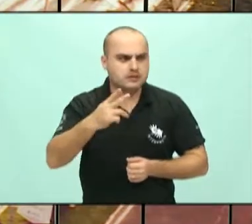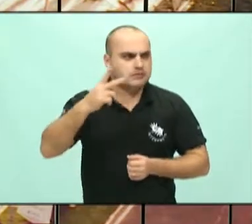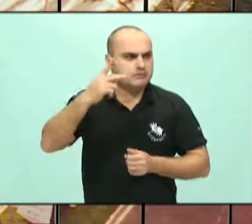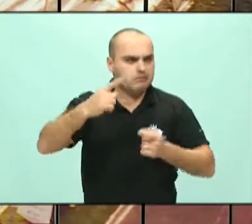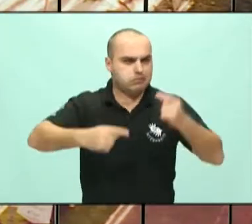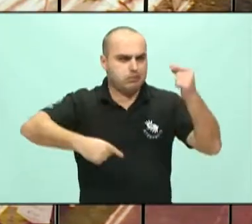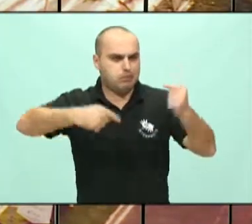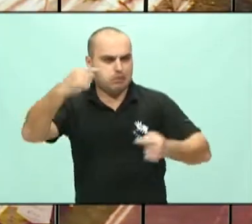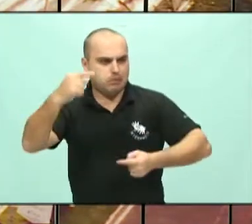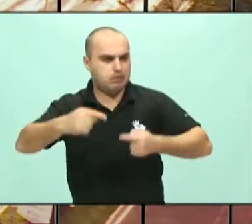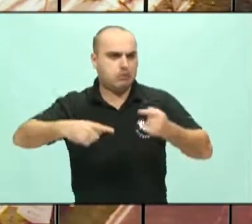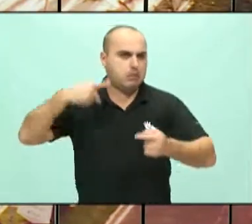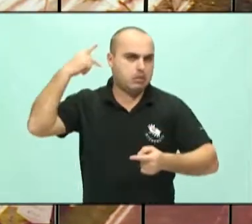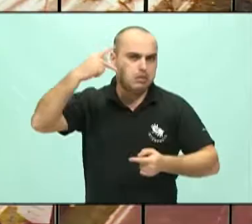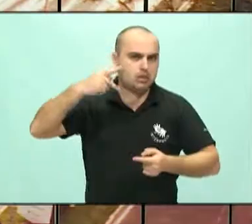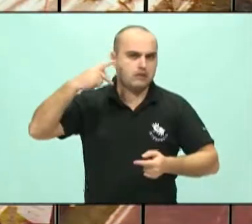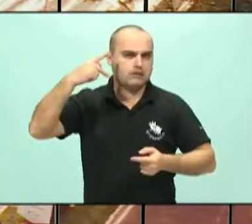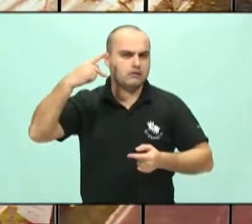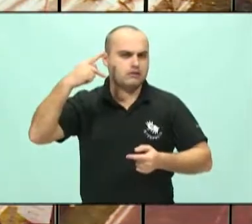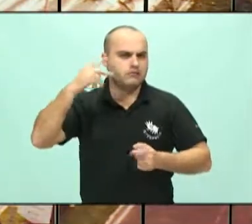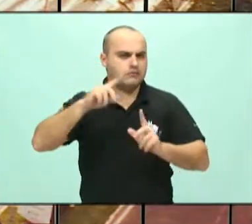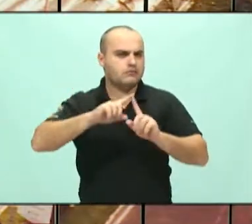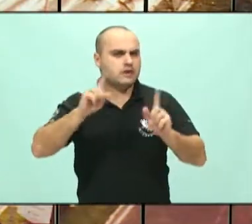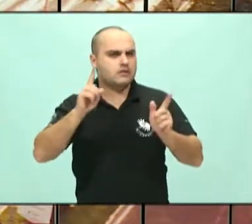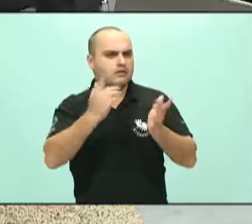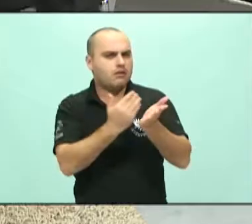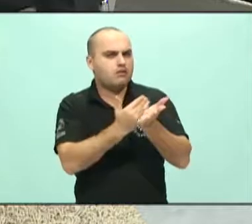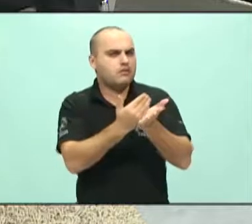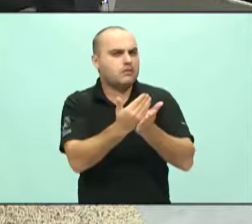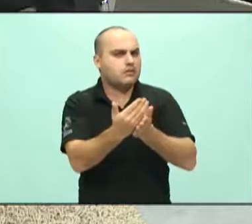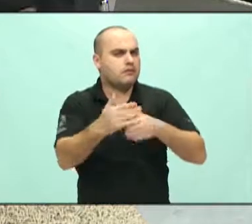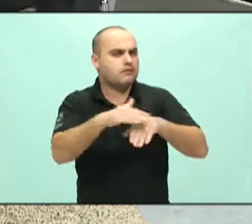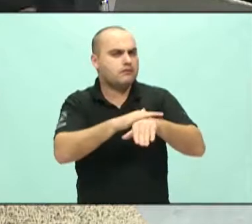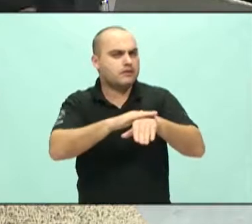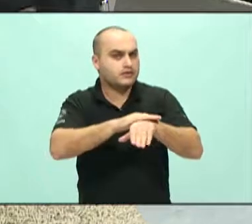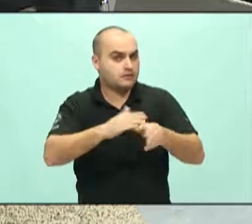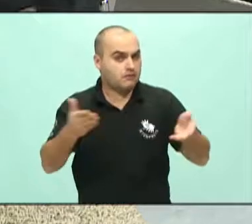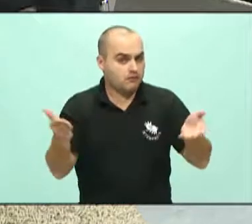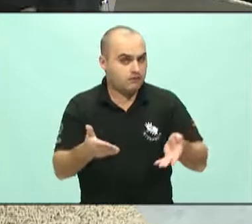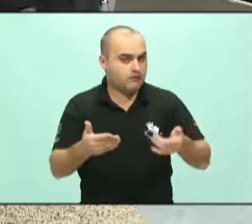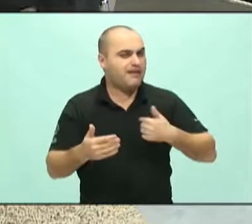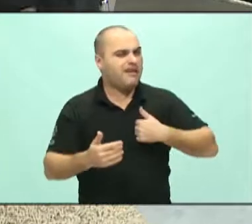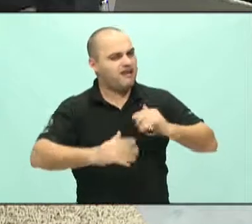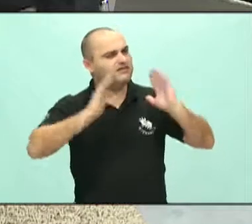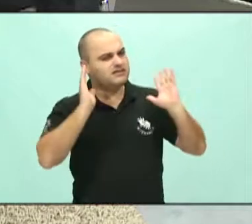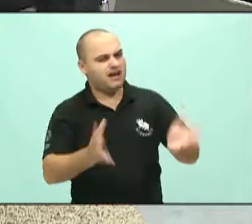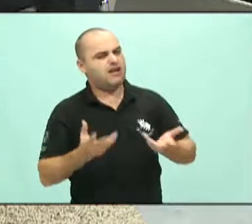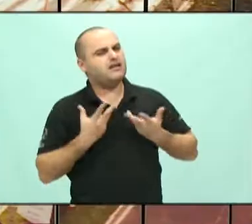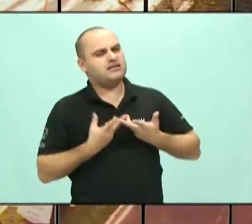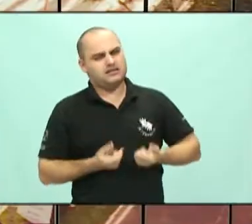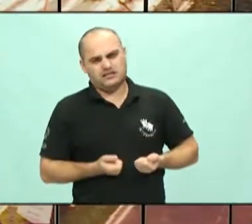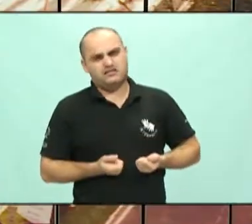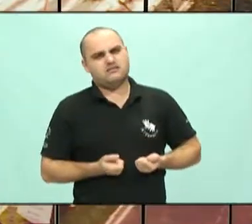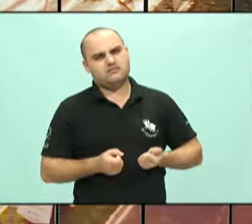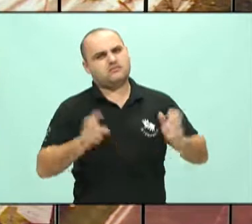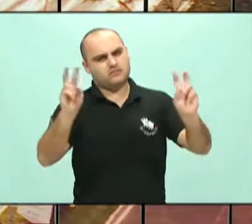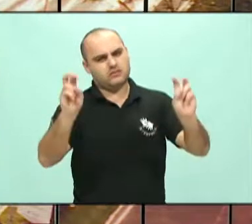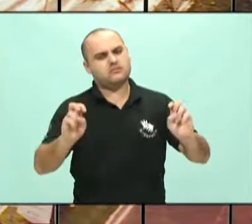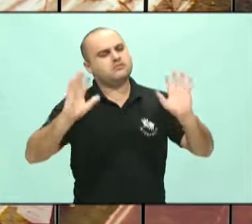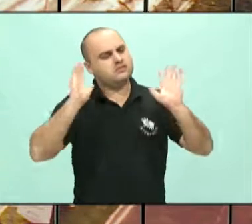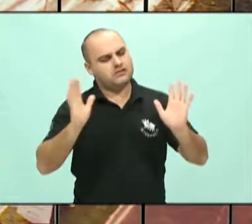não existe, claro, que está sendo iniciada uma conversa de uma vez por todas. Eu estou cansado do assunto, então eu